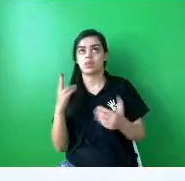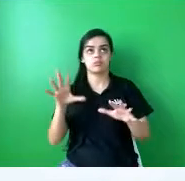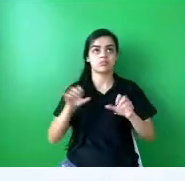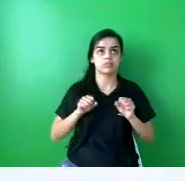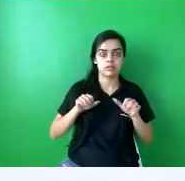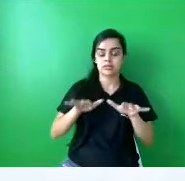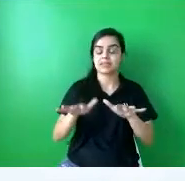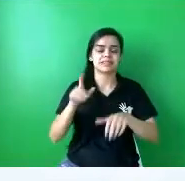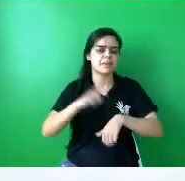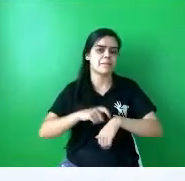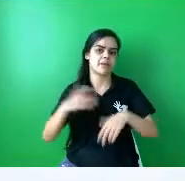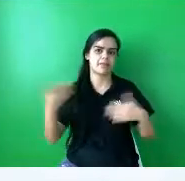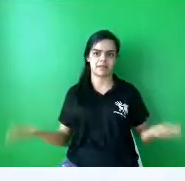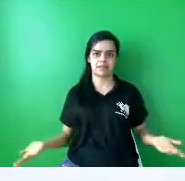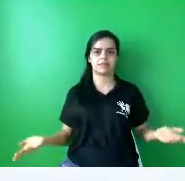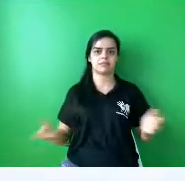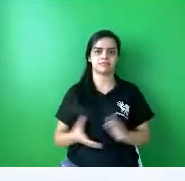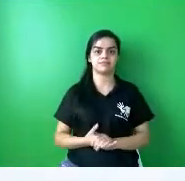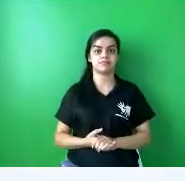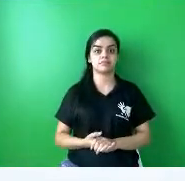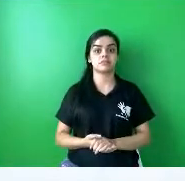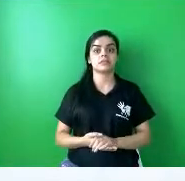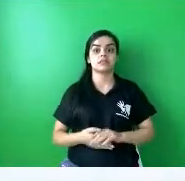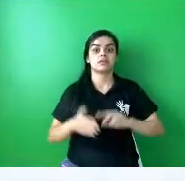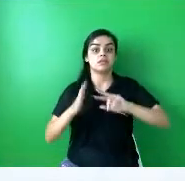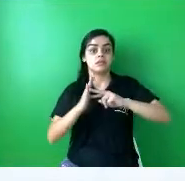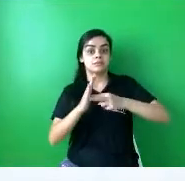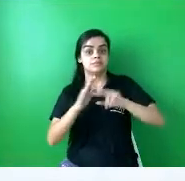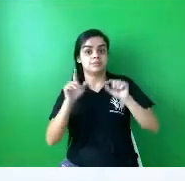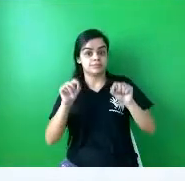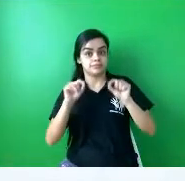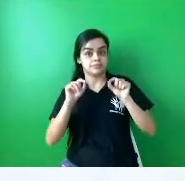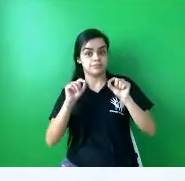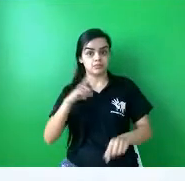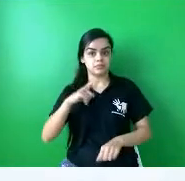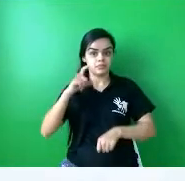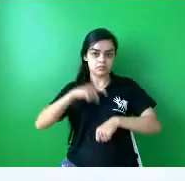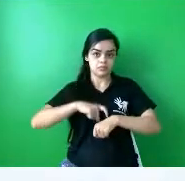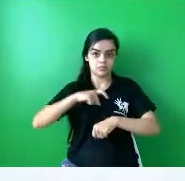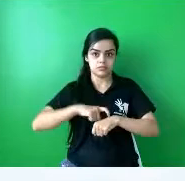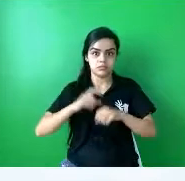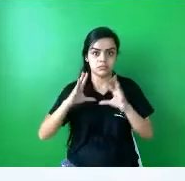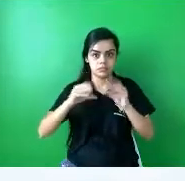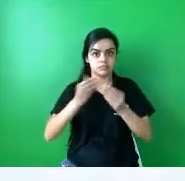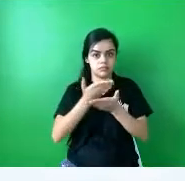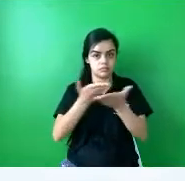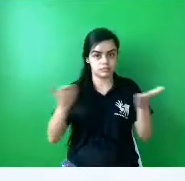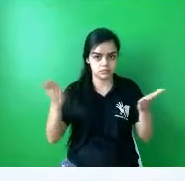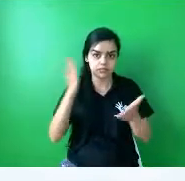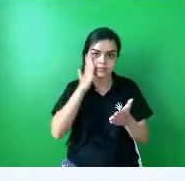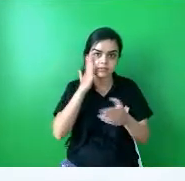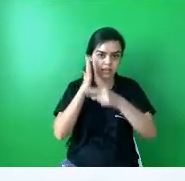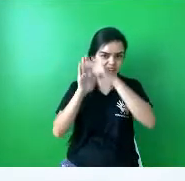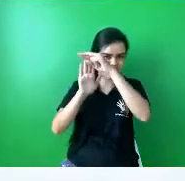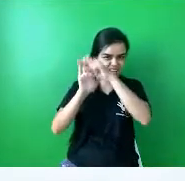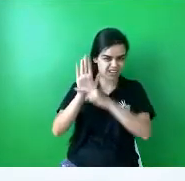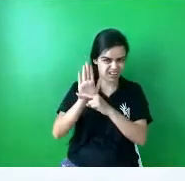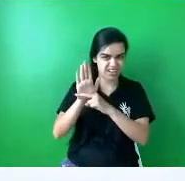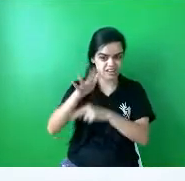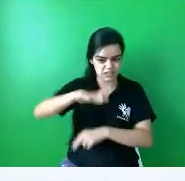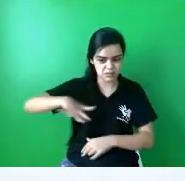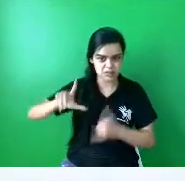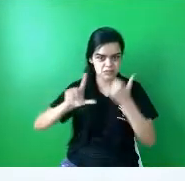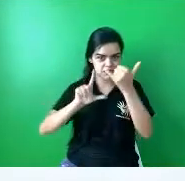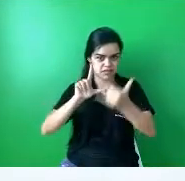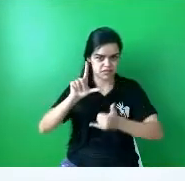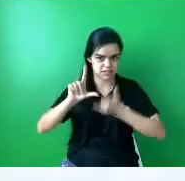verdade, né? Na verdade, o sindicato, além de ter passado, né, para todos vocês esses regulamentos sobre o nosso espaço de